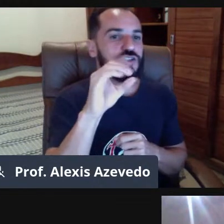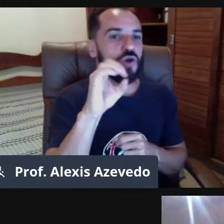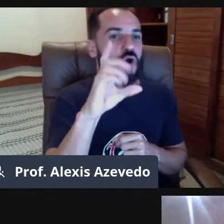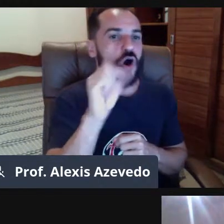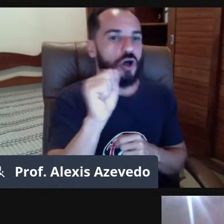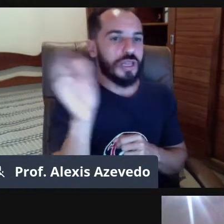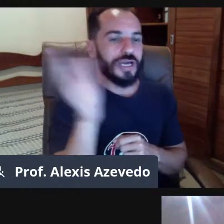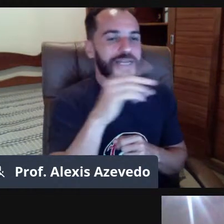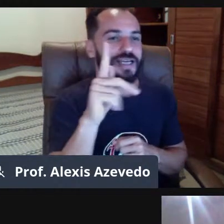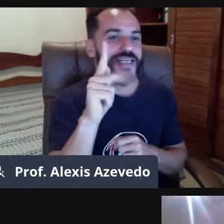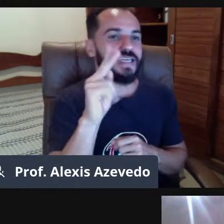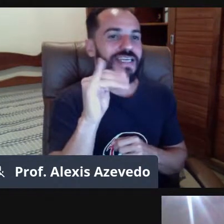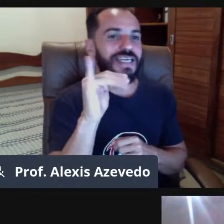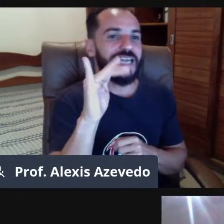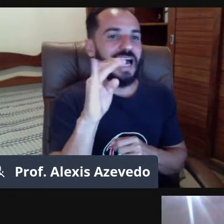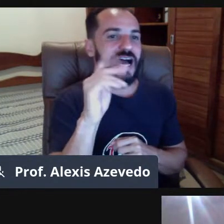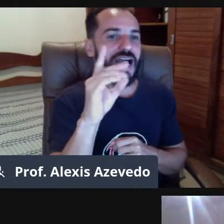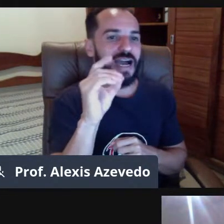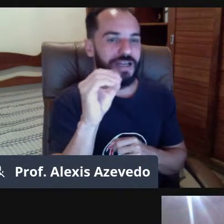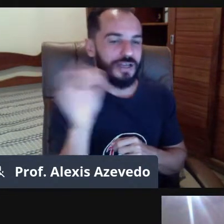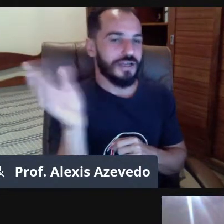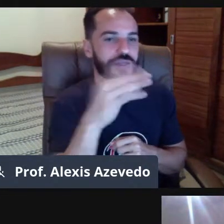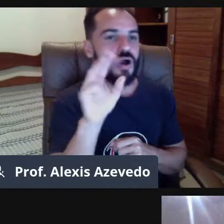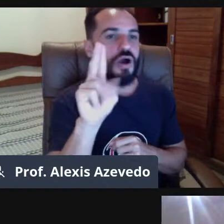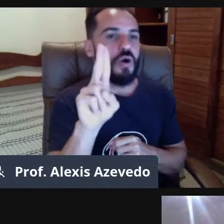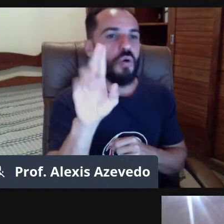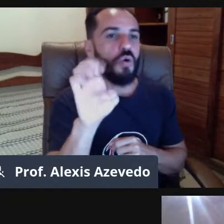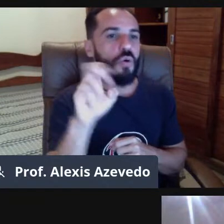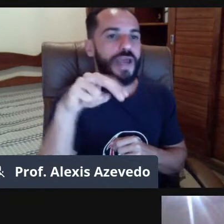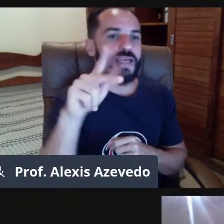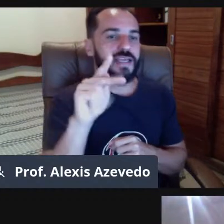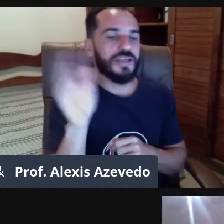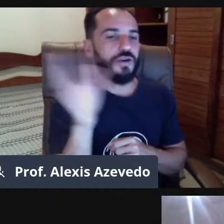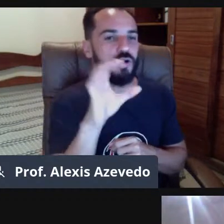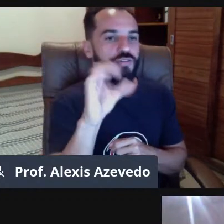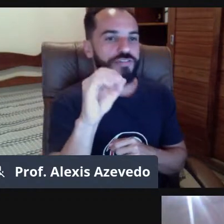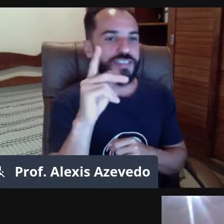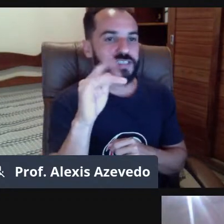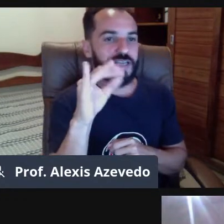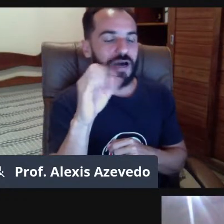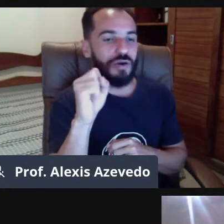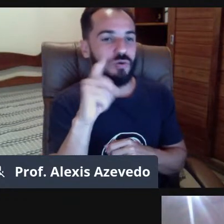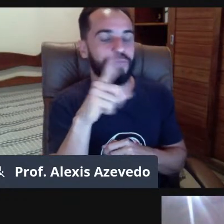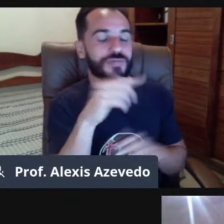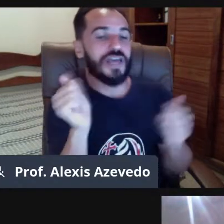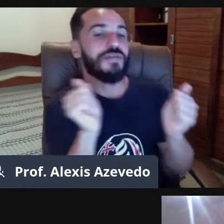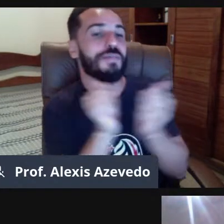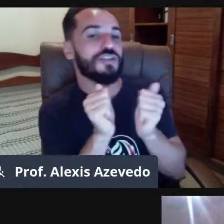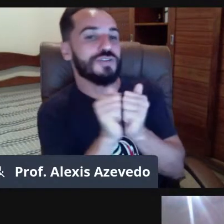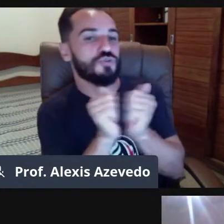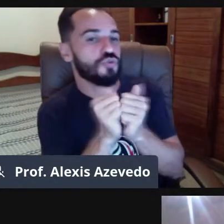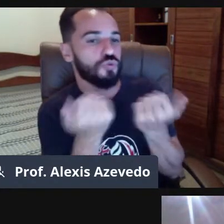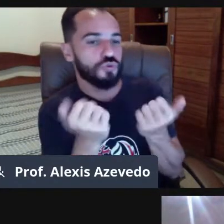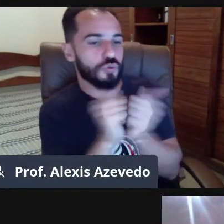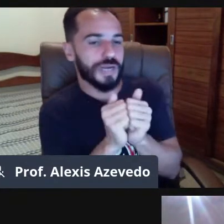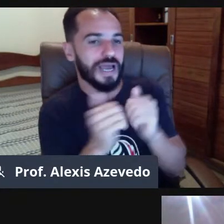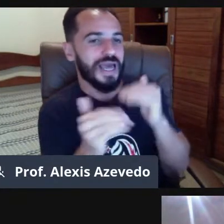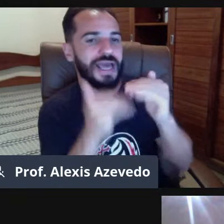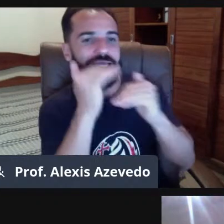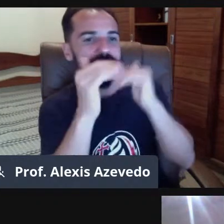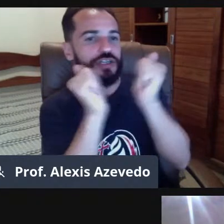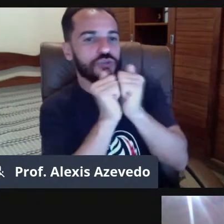a escola, ela é essa malha que perpassa pelo ensino, pela pesquisa,